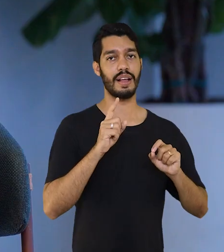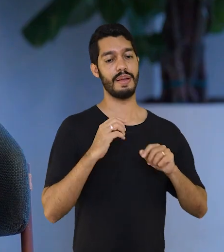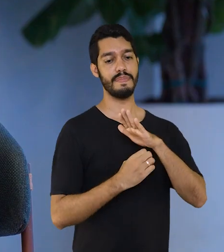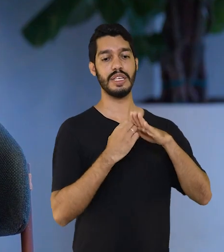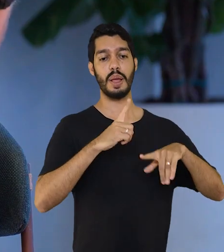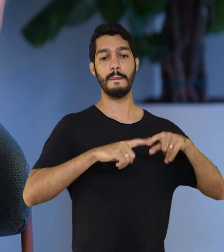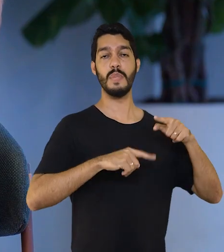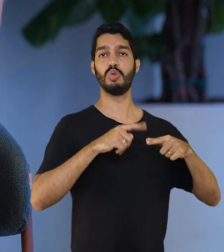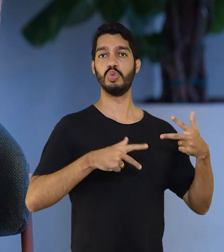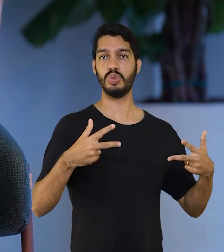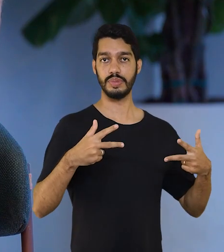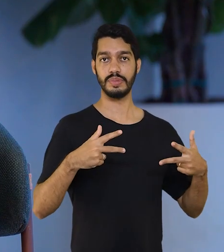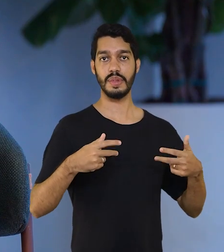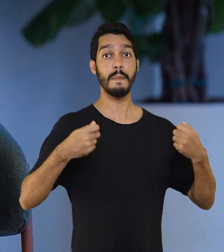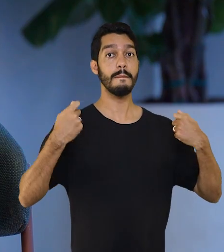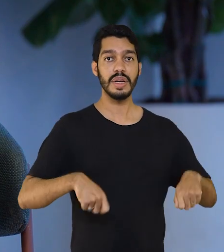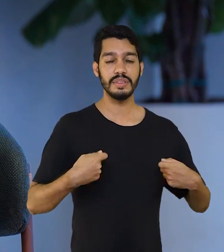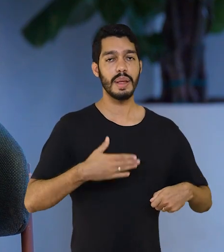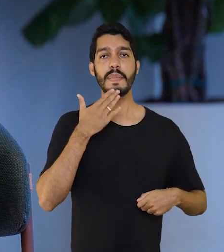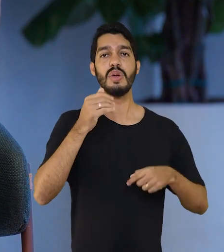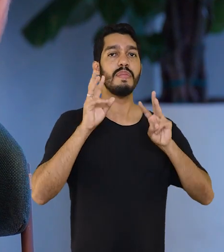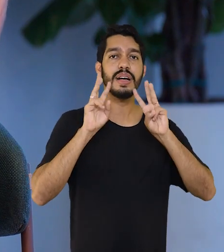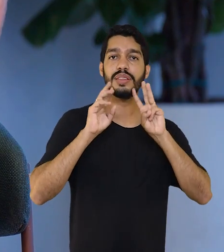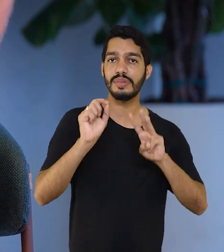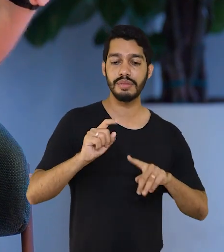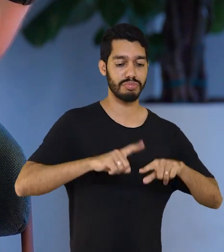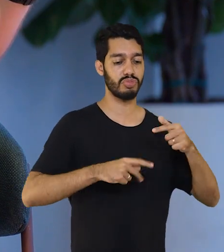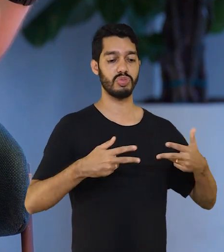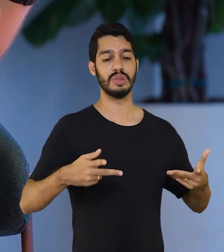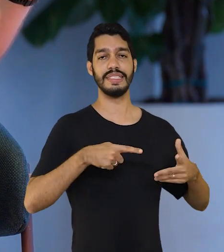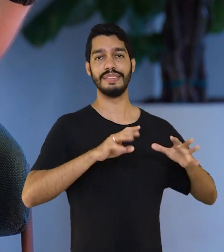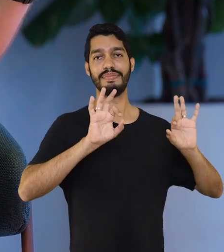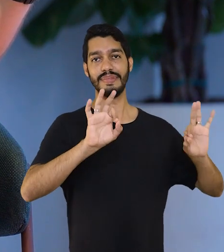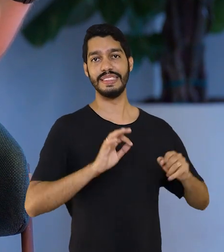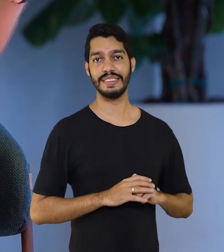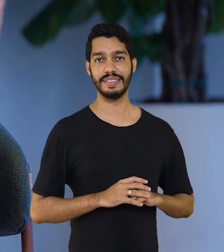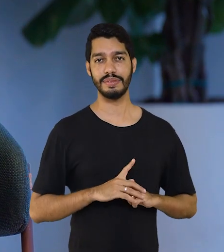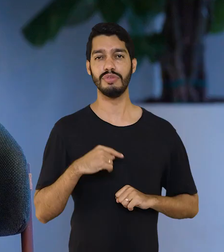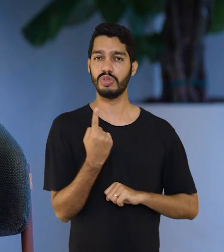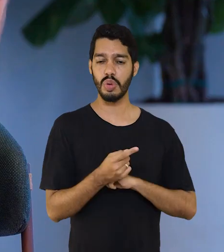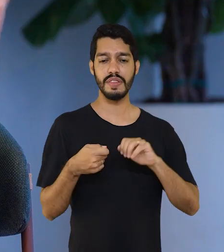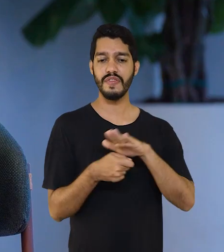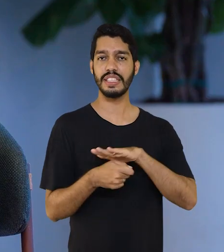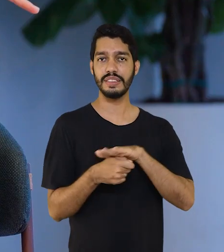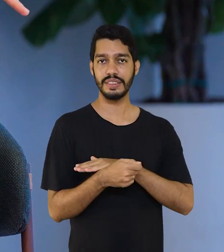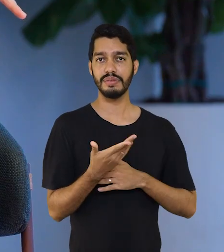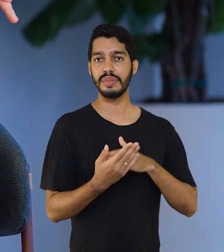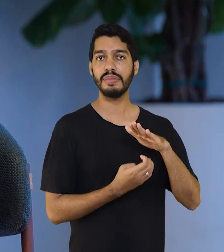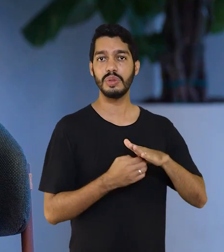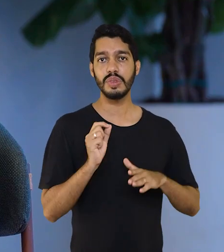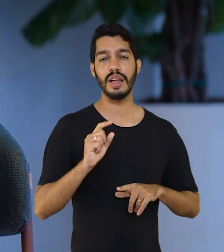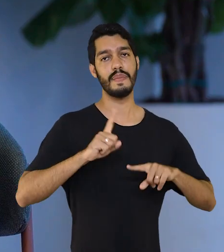uma empresa de produto. O melhor marketing é ter um produto de excelência. Quando você vai olhar a forma como a gente investe